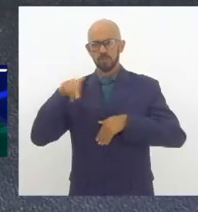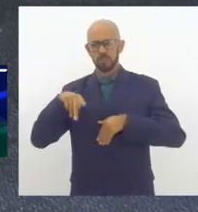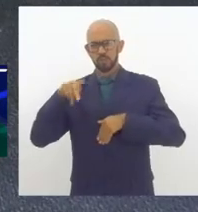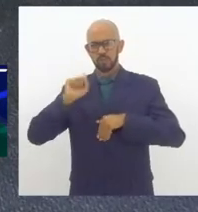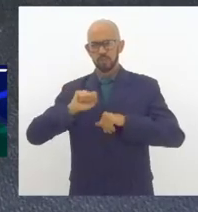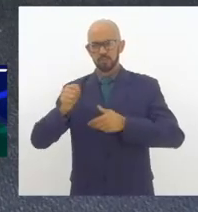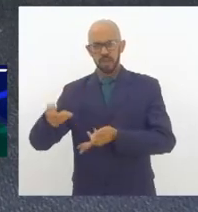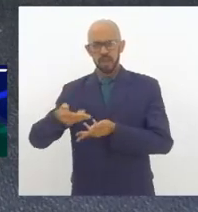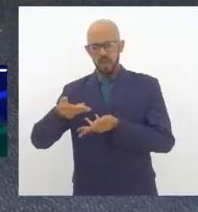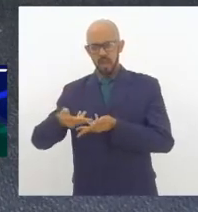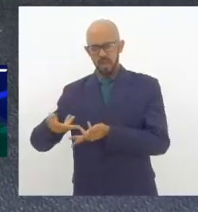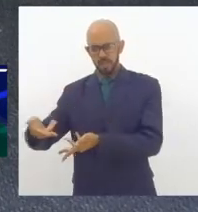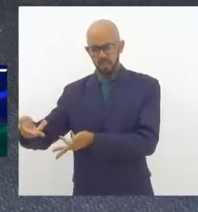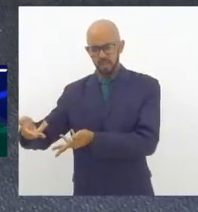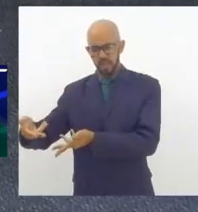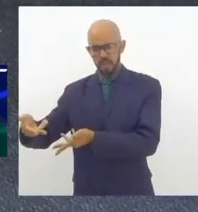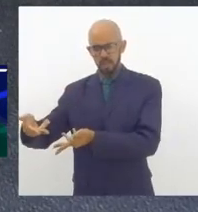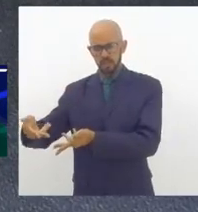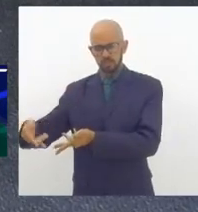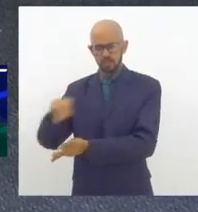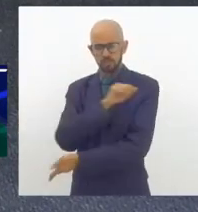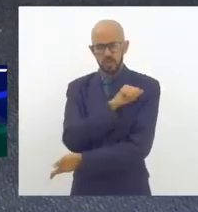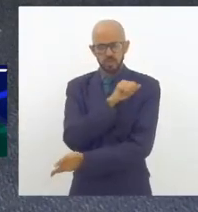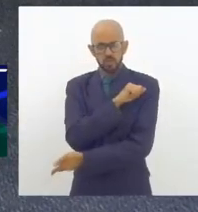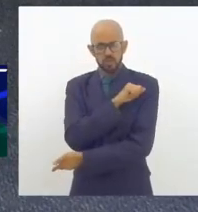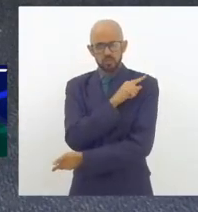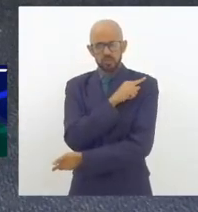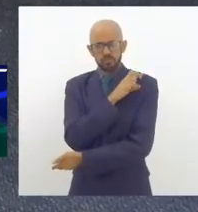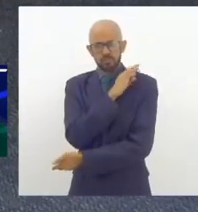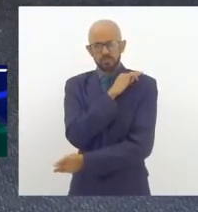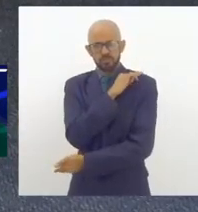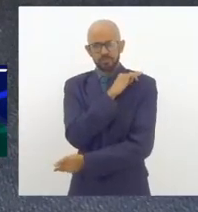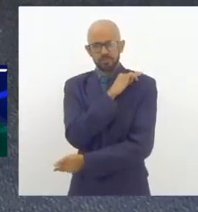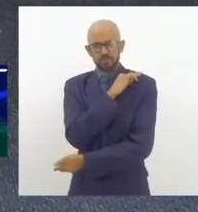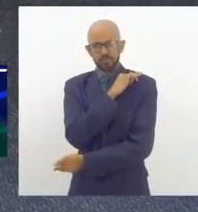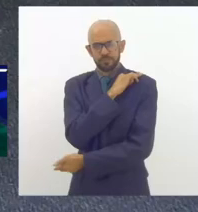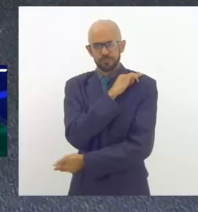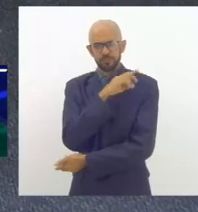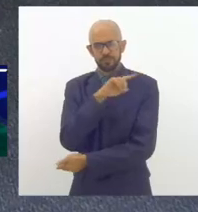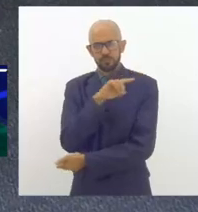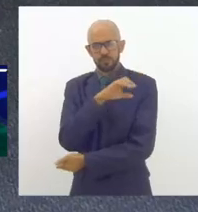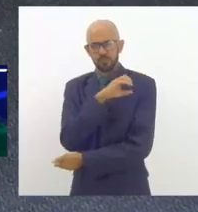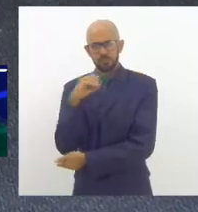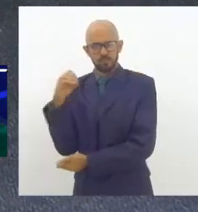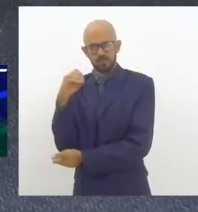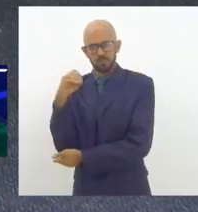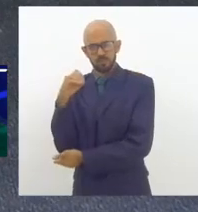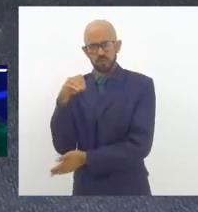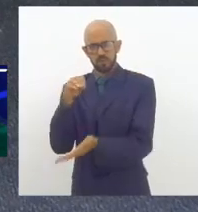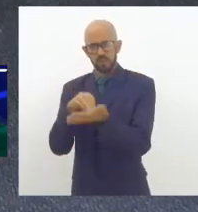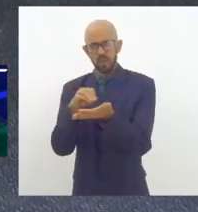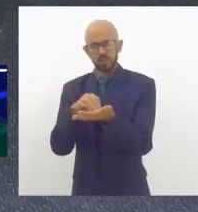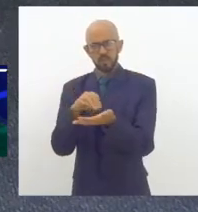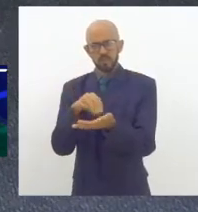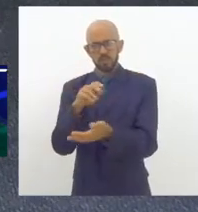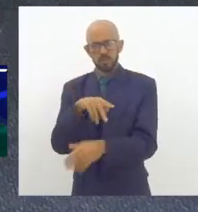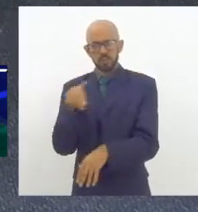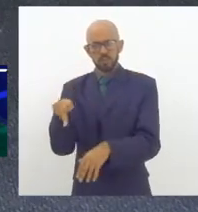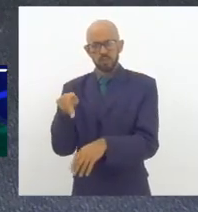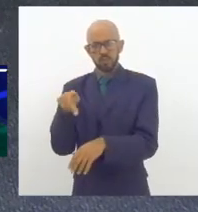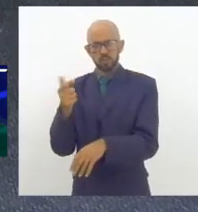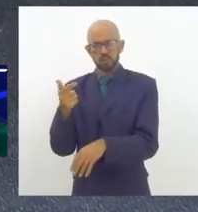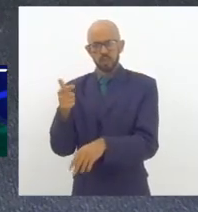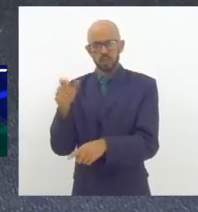para poder atender os alunos do segundo grau na zona oeste falta professor não